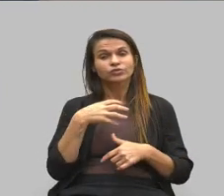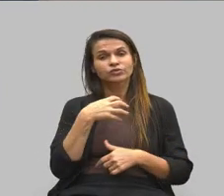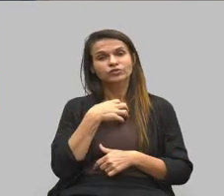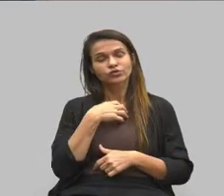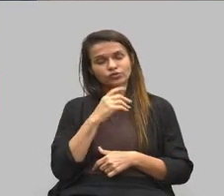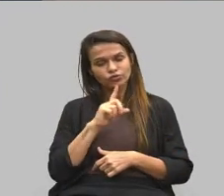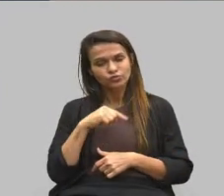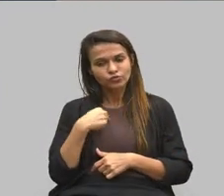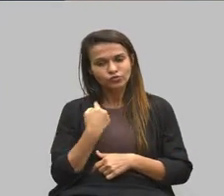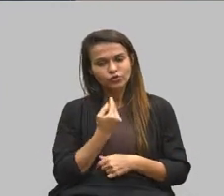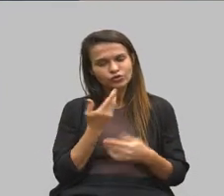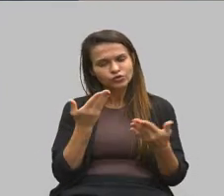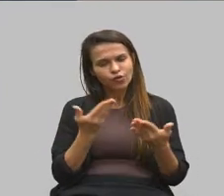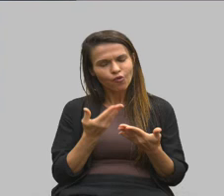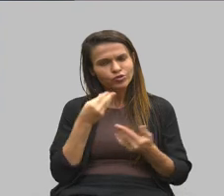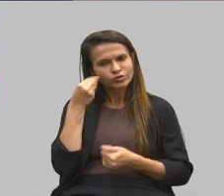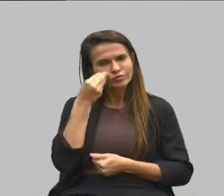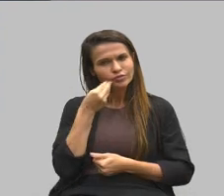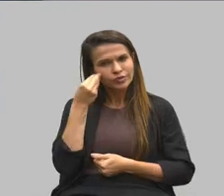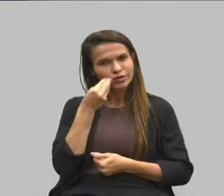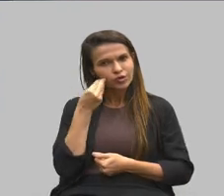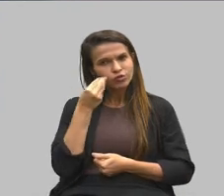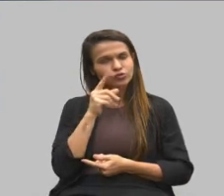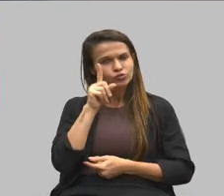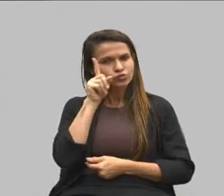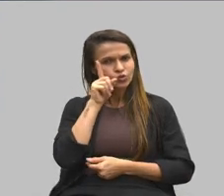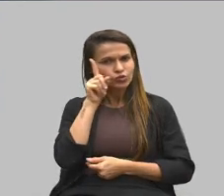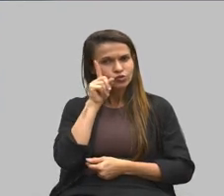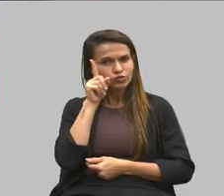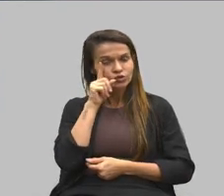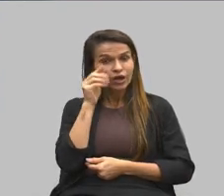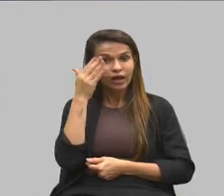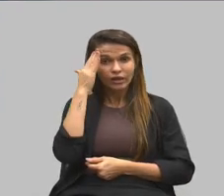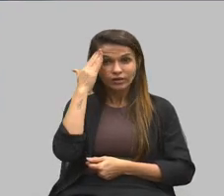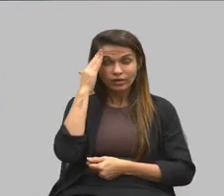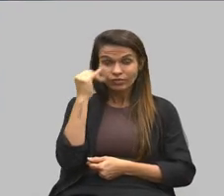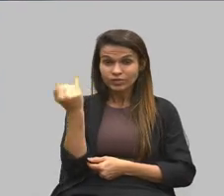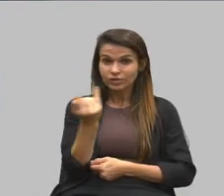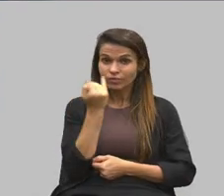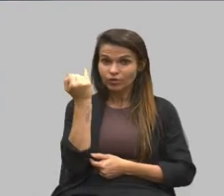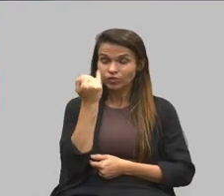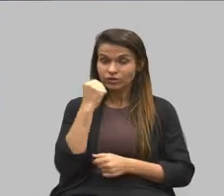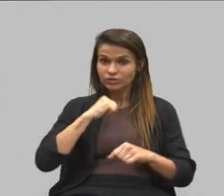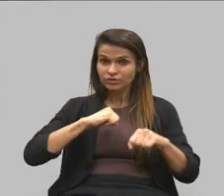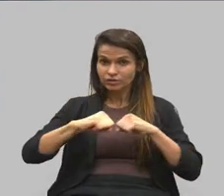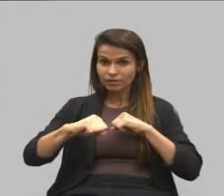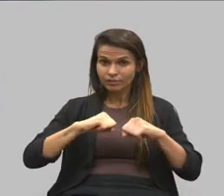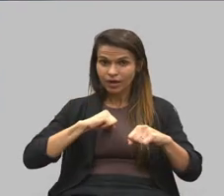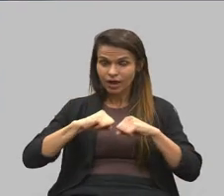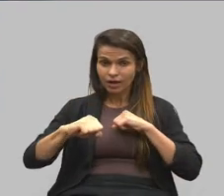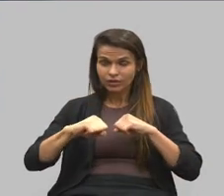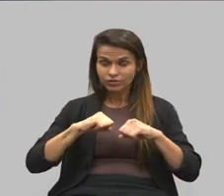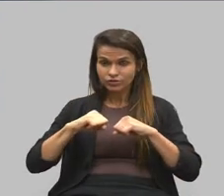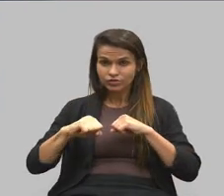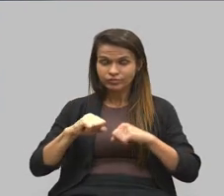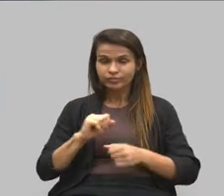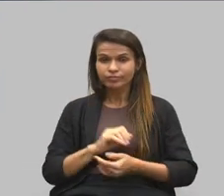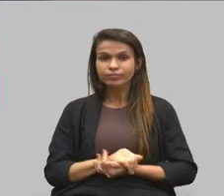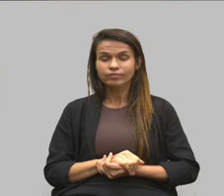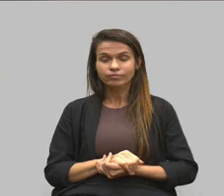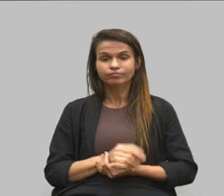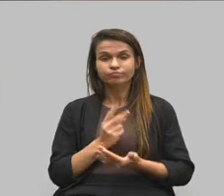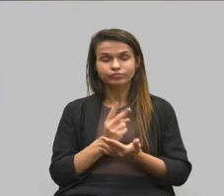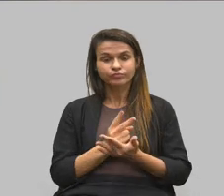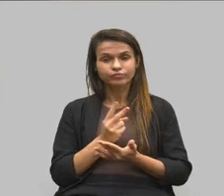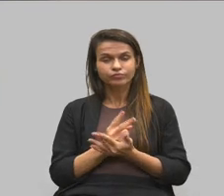gente hoje vivencia isso no nosso dia a dia entendemos a importância desse debate e e eu sempre digo